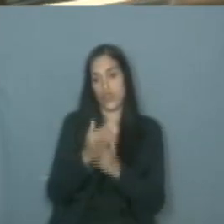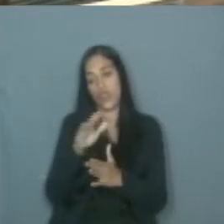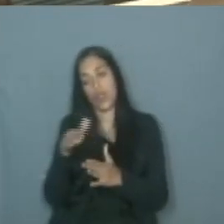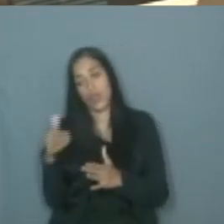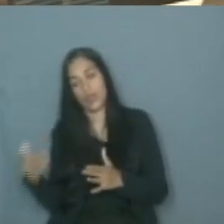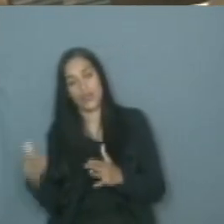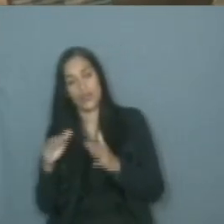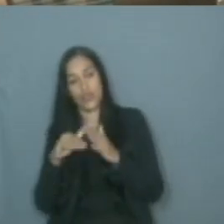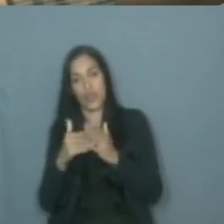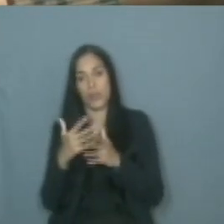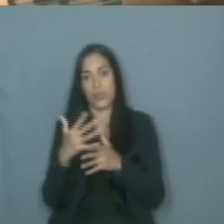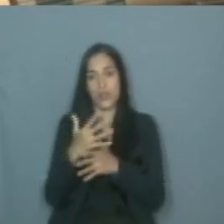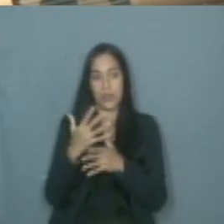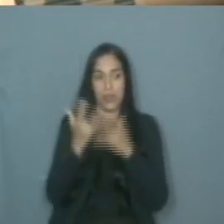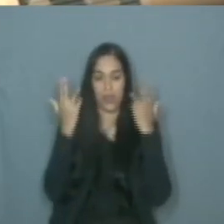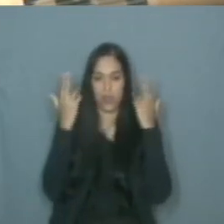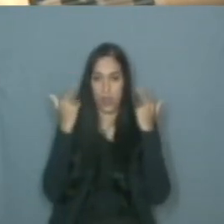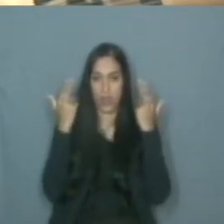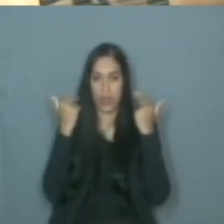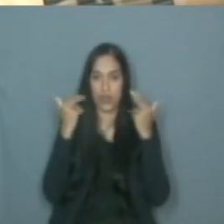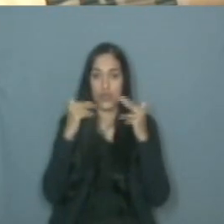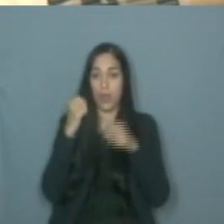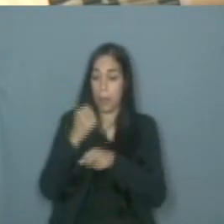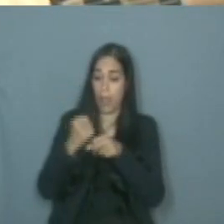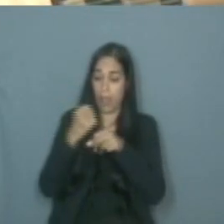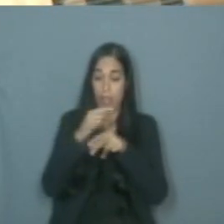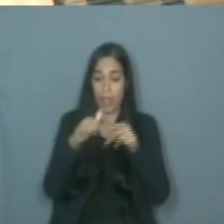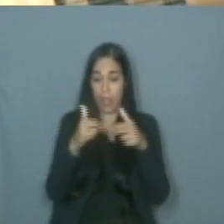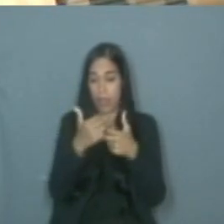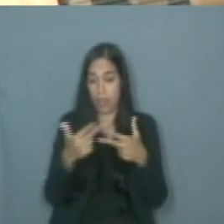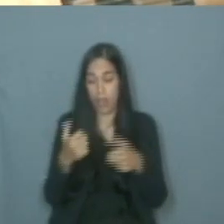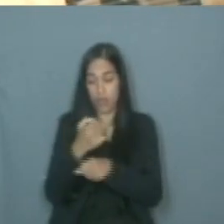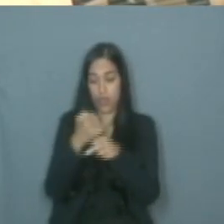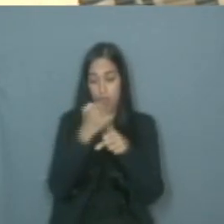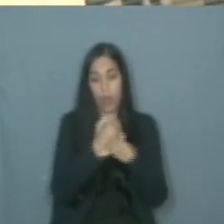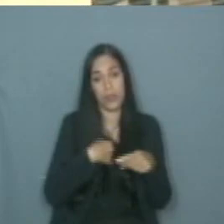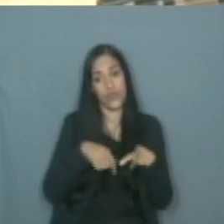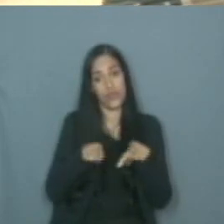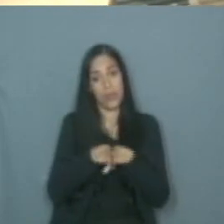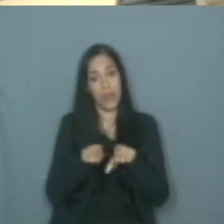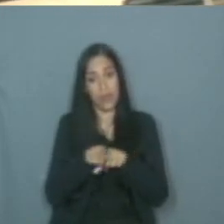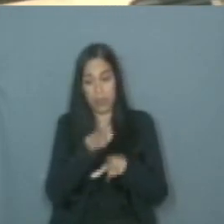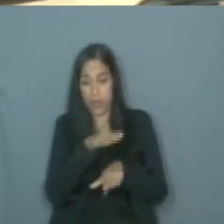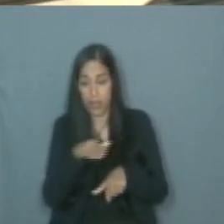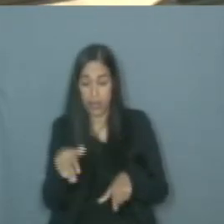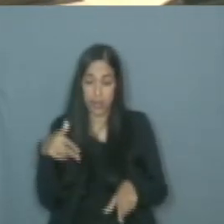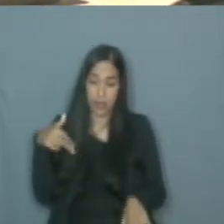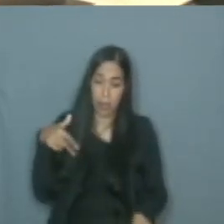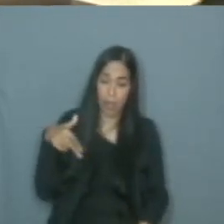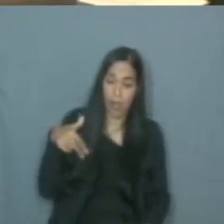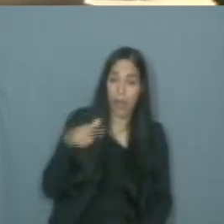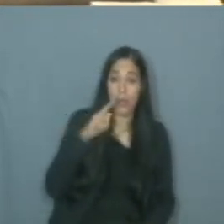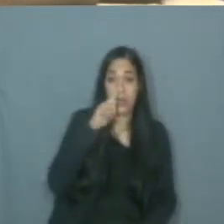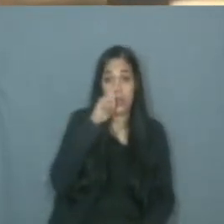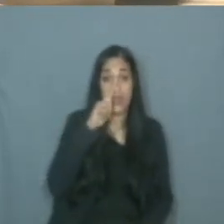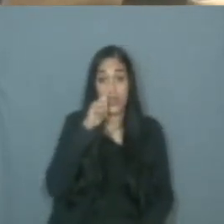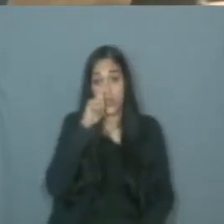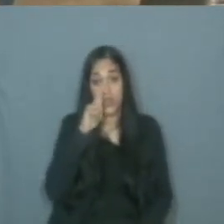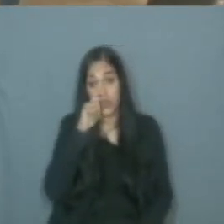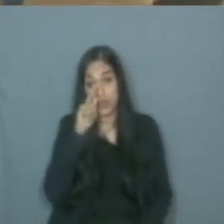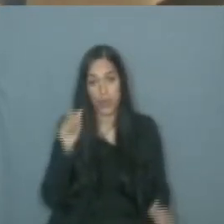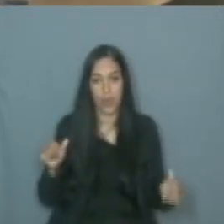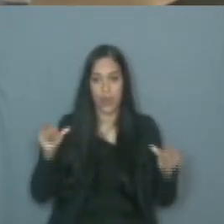Coelhos, os materiais de obra também eram expostos para a criança passar do lado e apresenta um risco gigante. E o